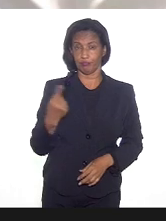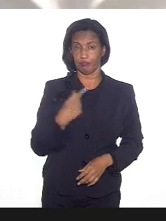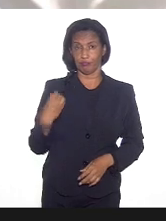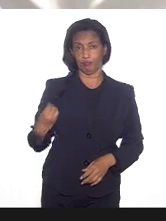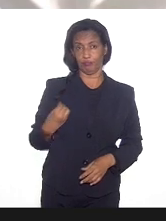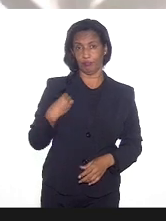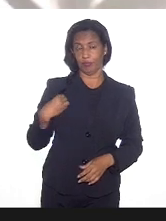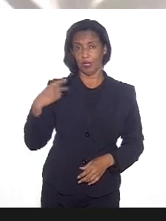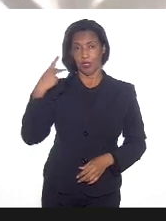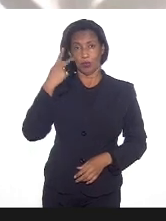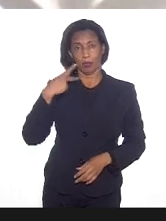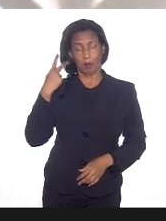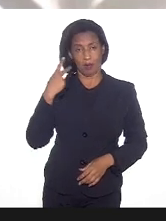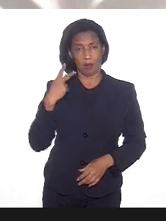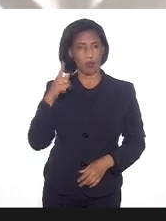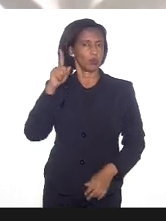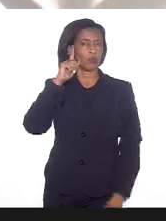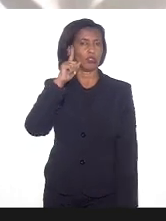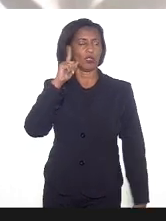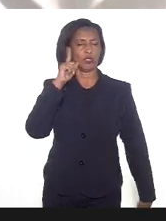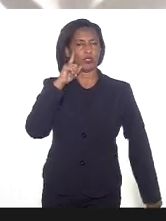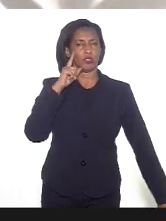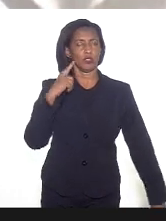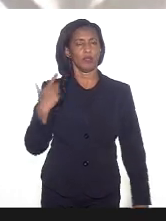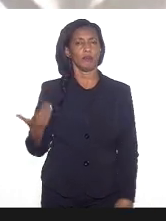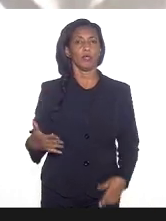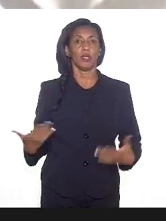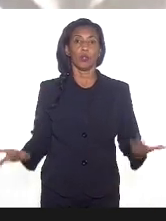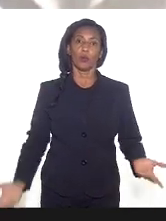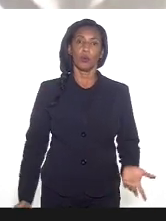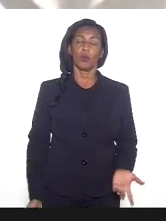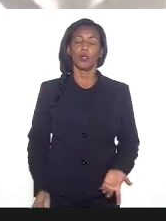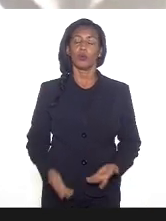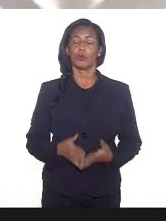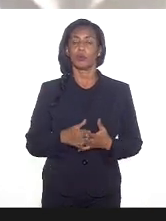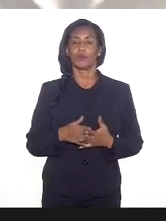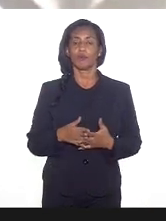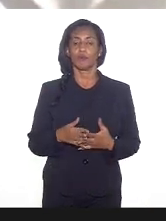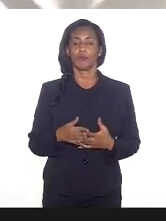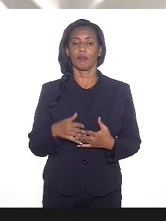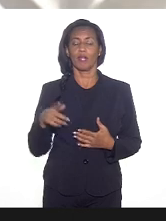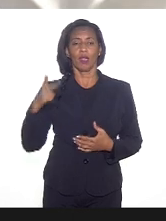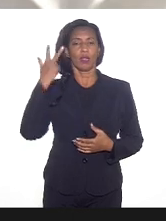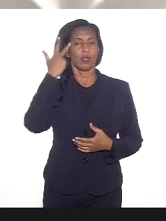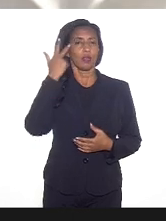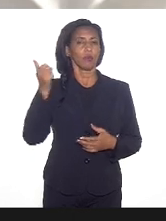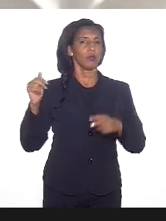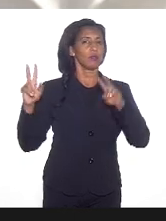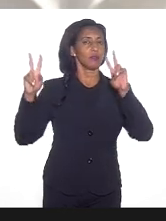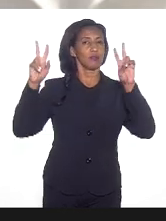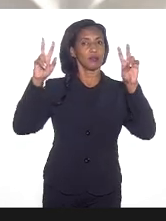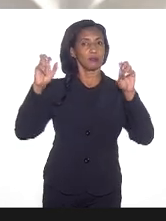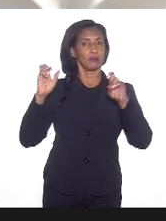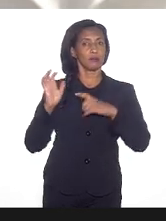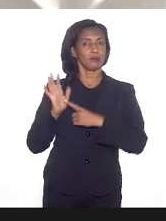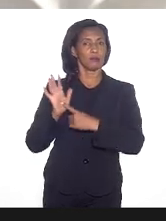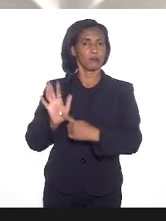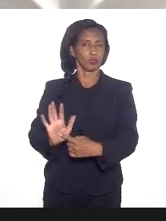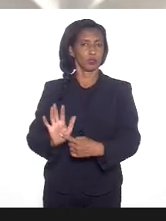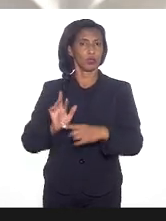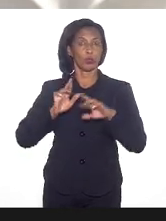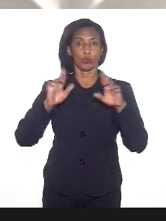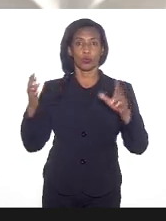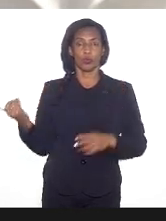do parlamento no dia a dia. E com isso, sem dúvida nenhuma, a natureza desse tema demonstrou não só